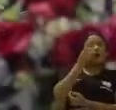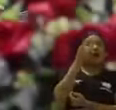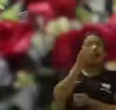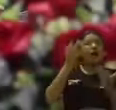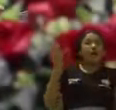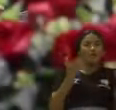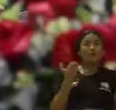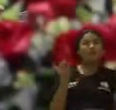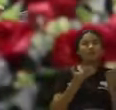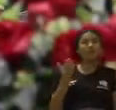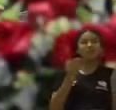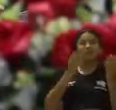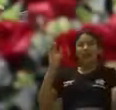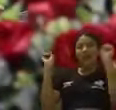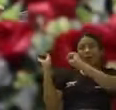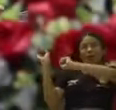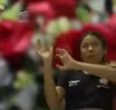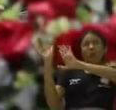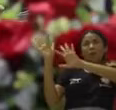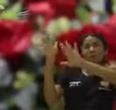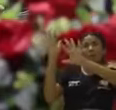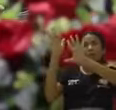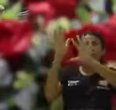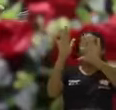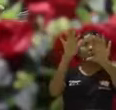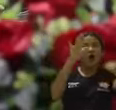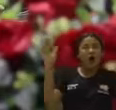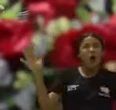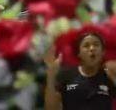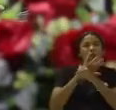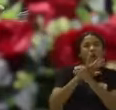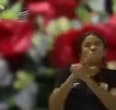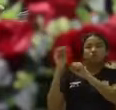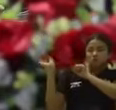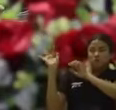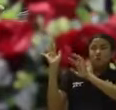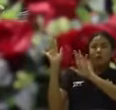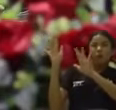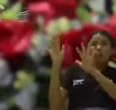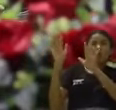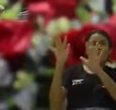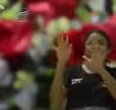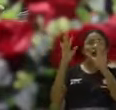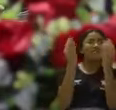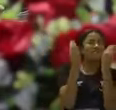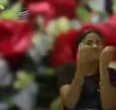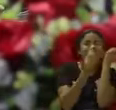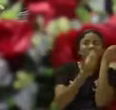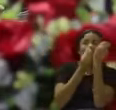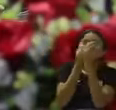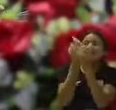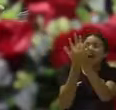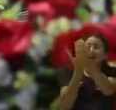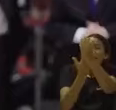lugar, abastecendo seus filhos com a sua preciosa graça.